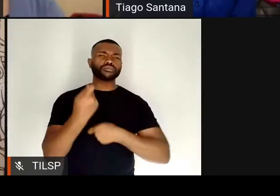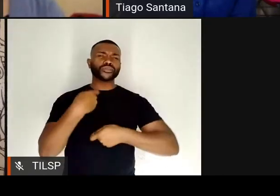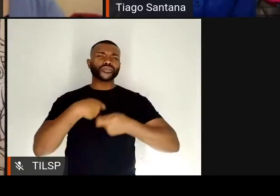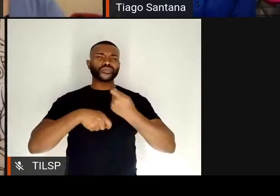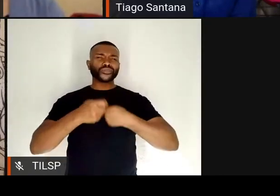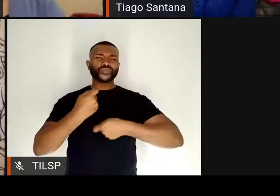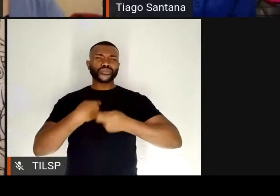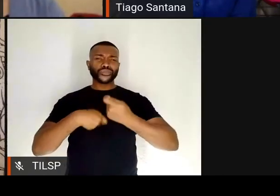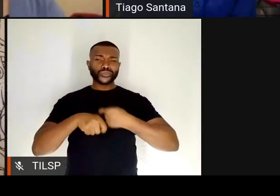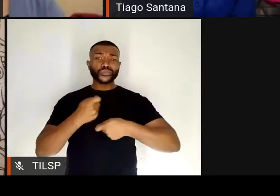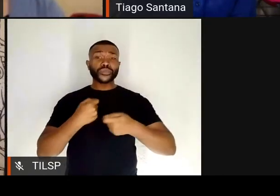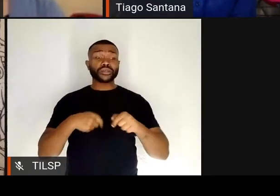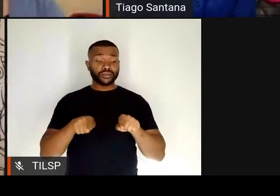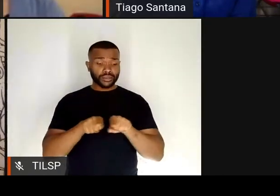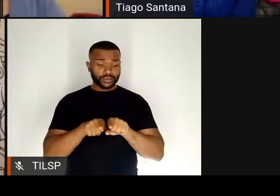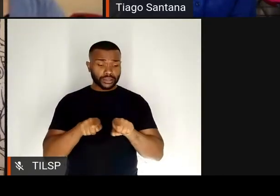como